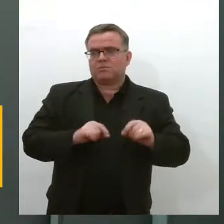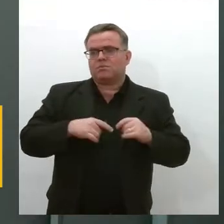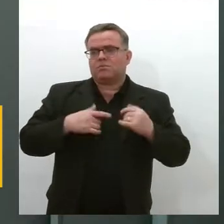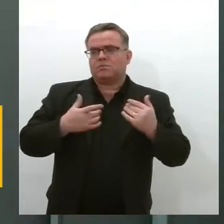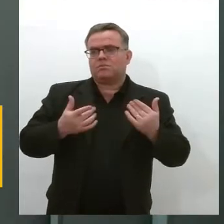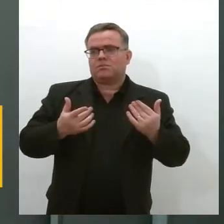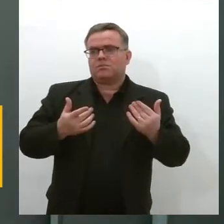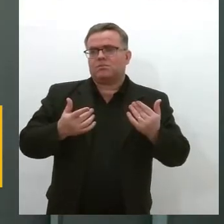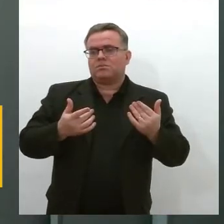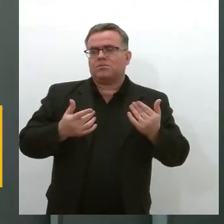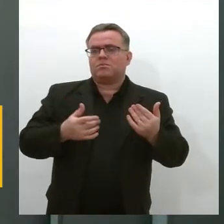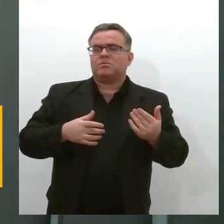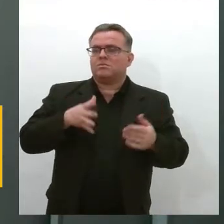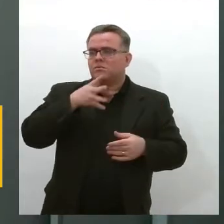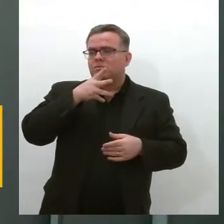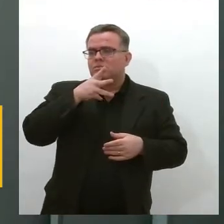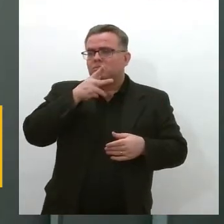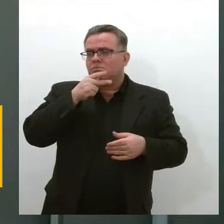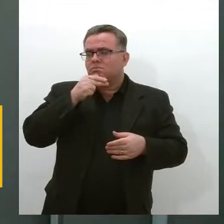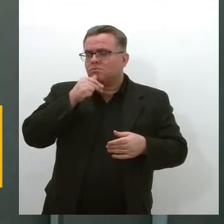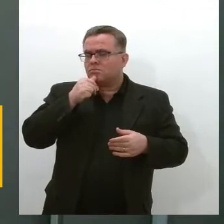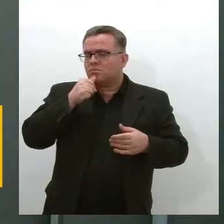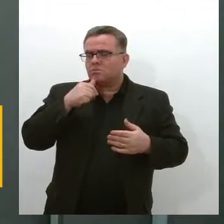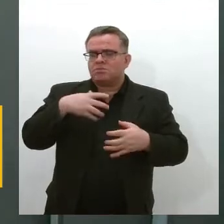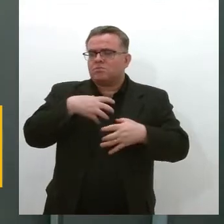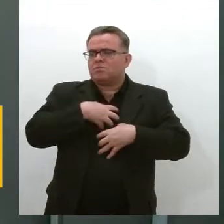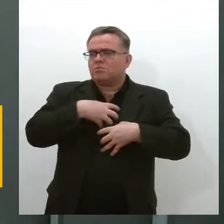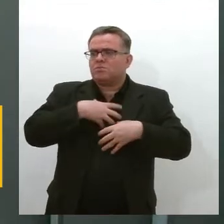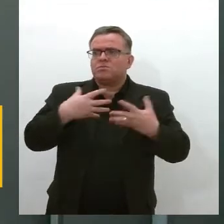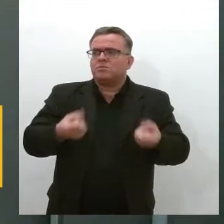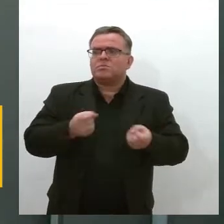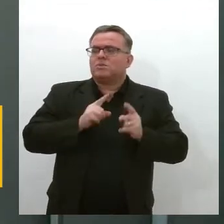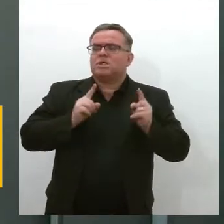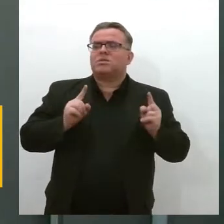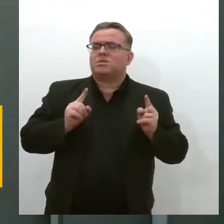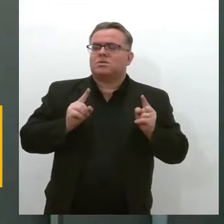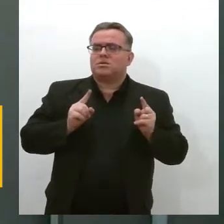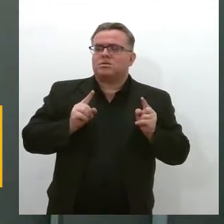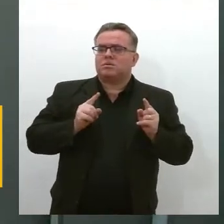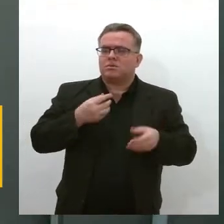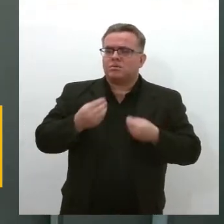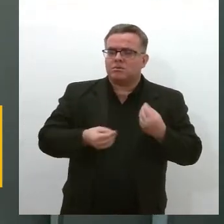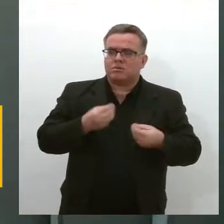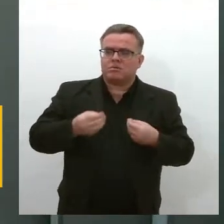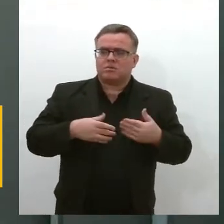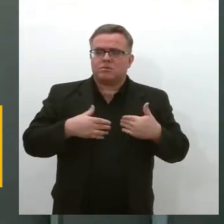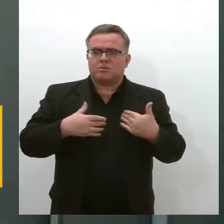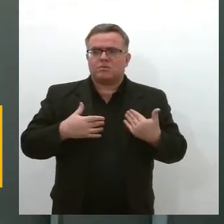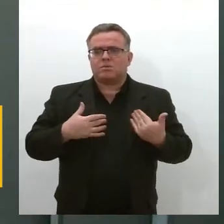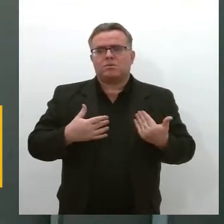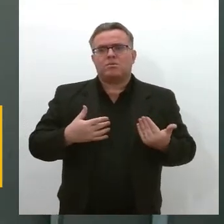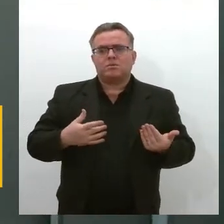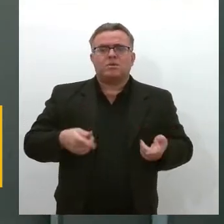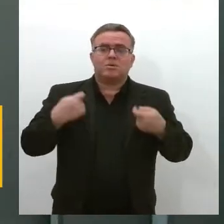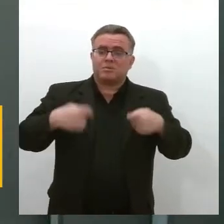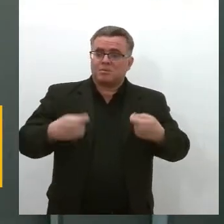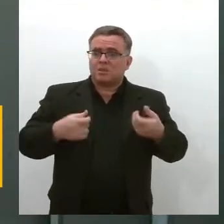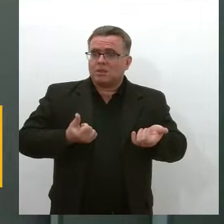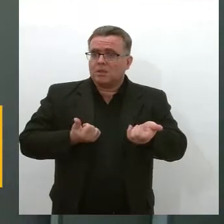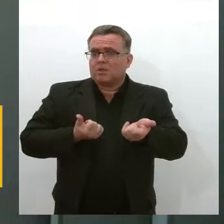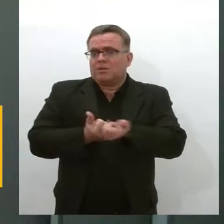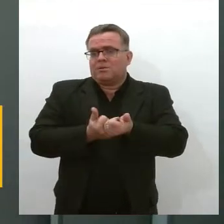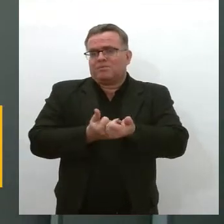demoram a identificar e até cair na real mesmo, né, falando no popular, de que elas precisam de ajuda. Esse seria o